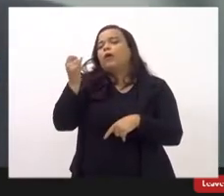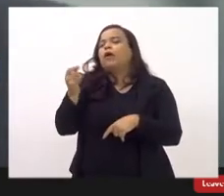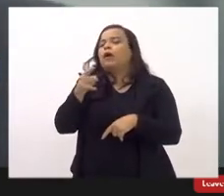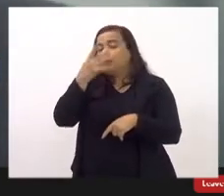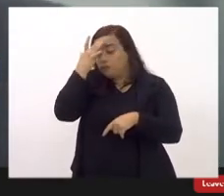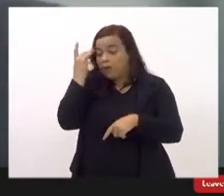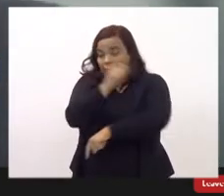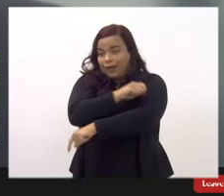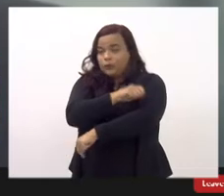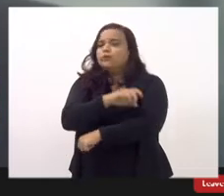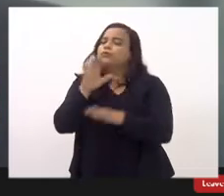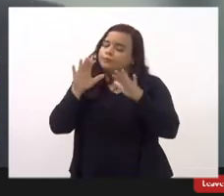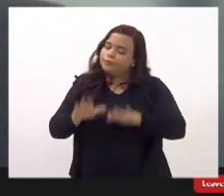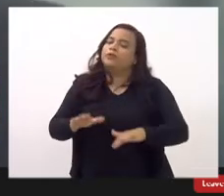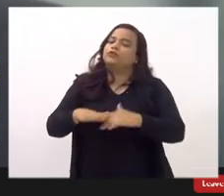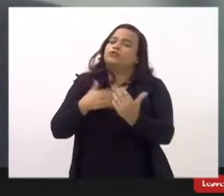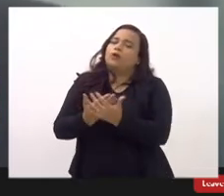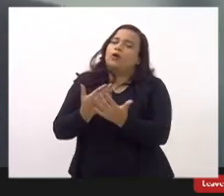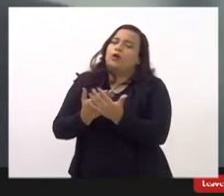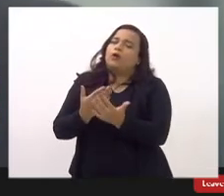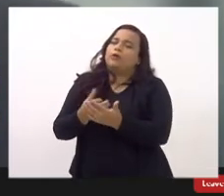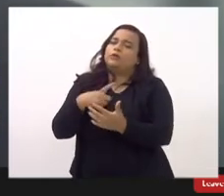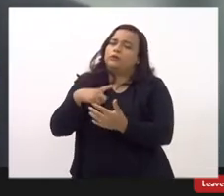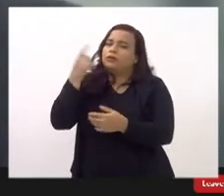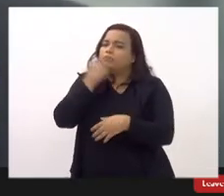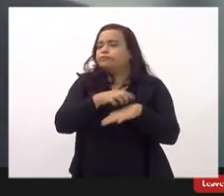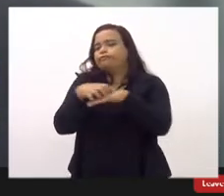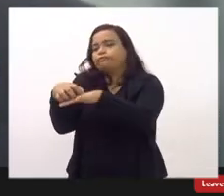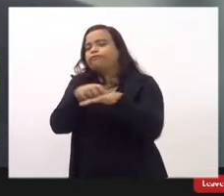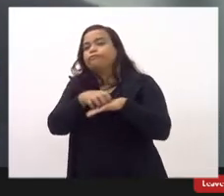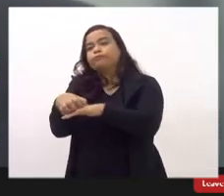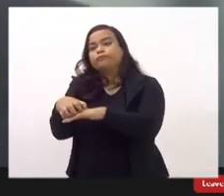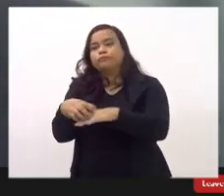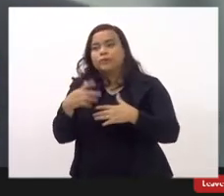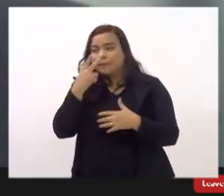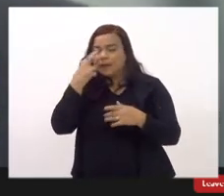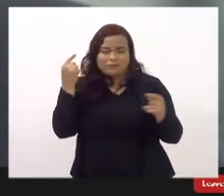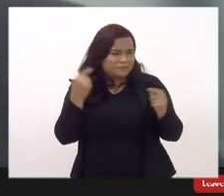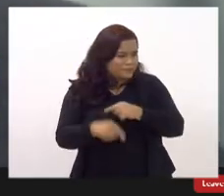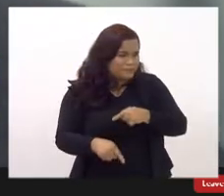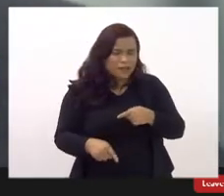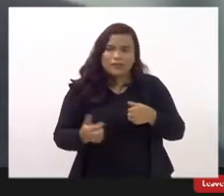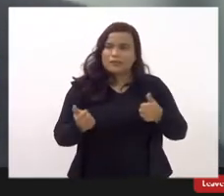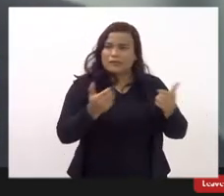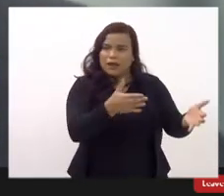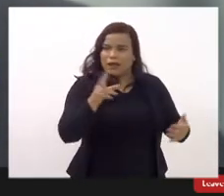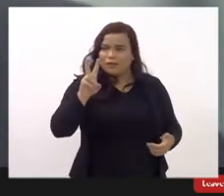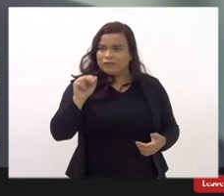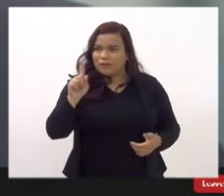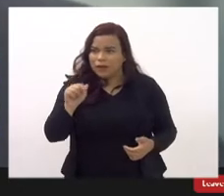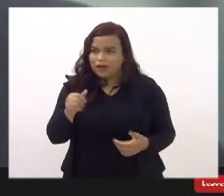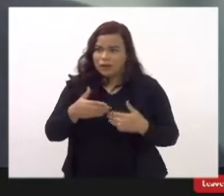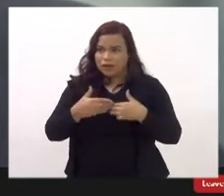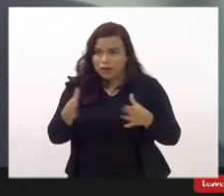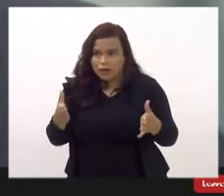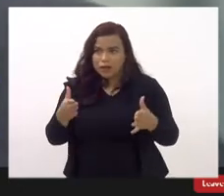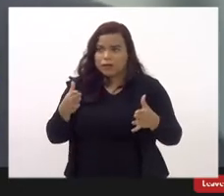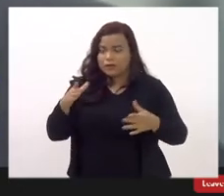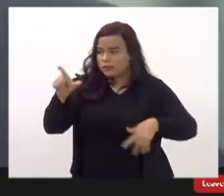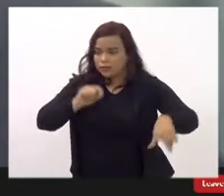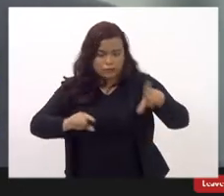permanecer, né, na escola fazendo o deslocamento. É um pouco sem sentido garantir a vaga, abrir um processo